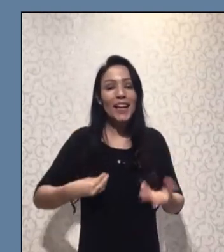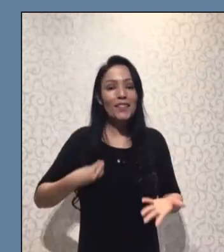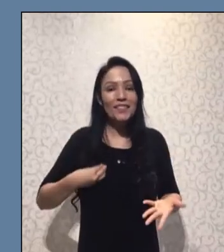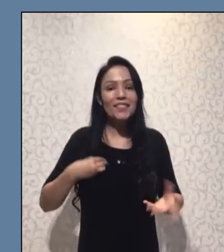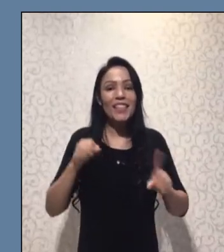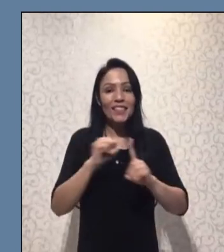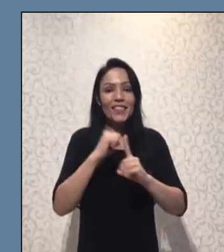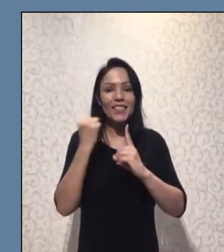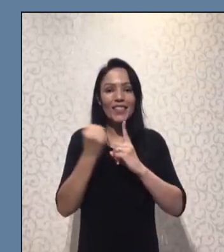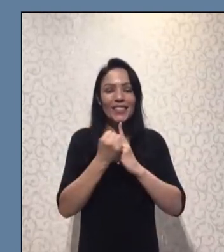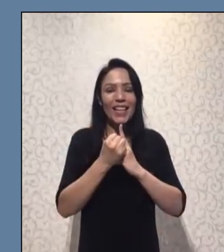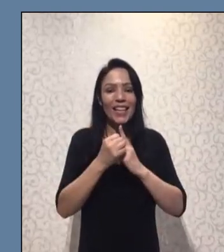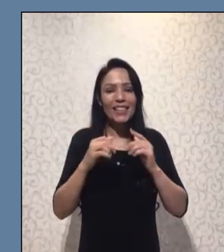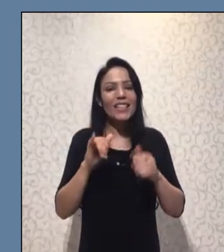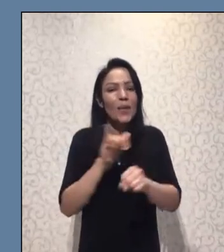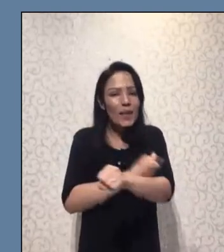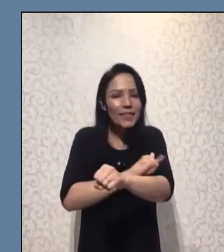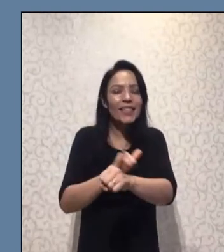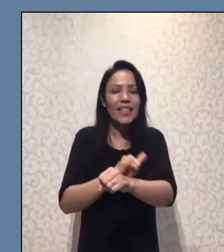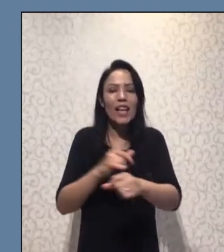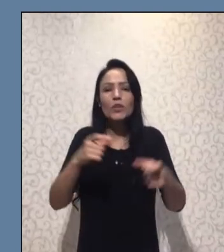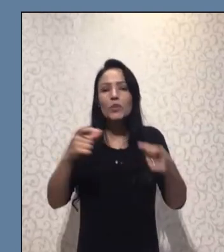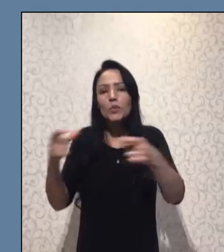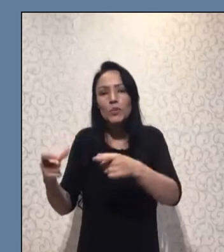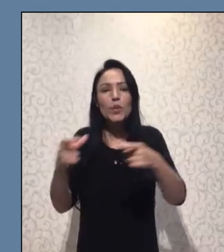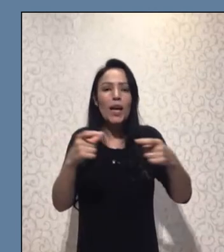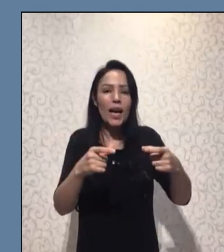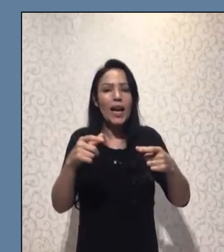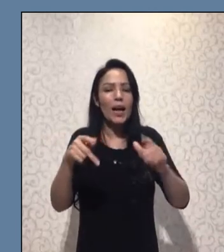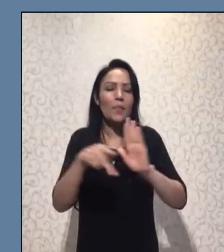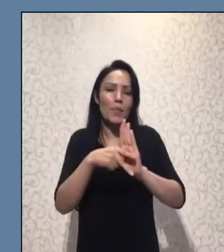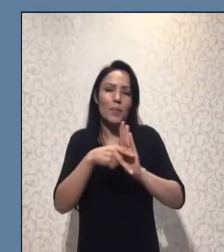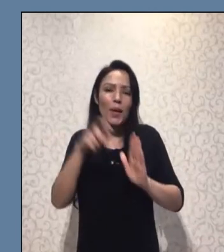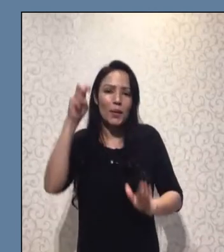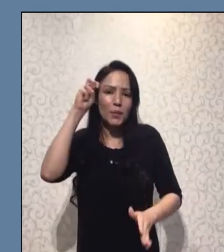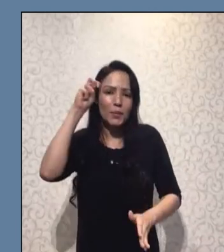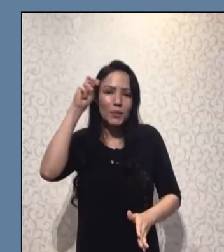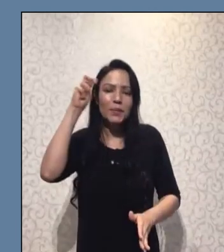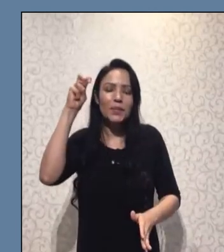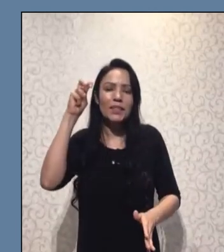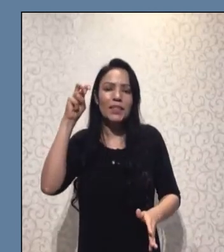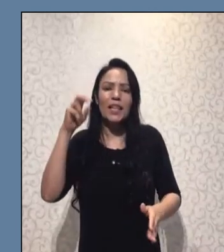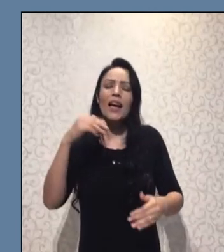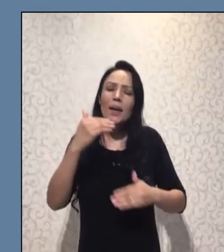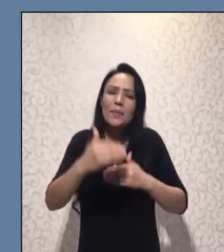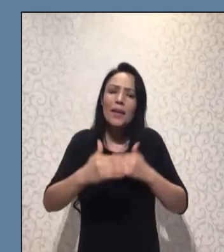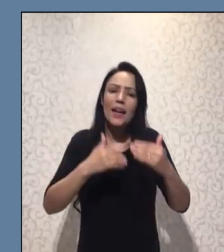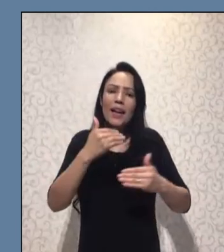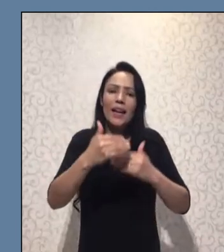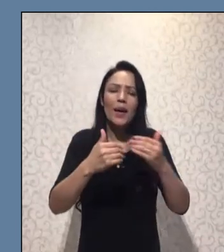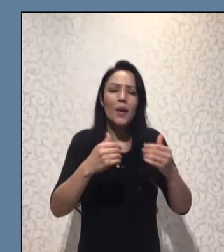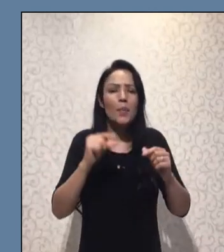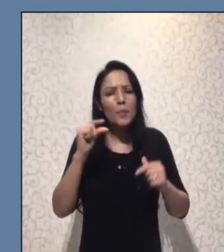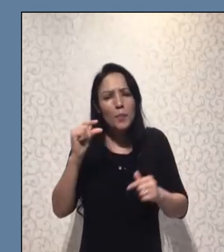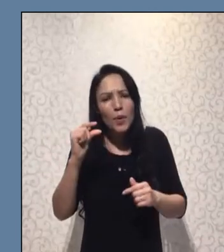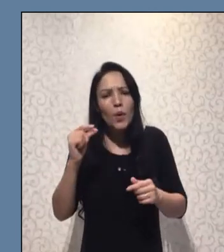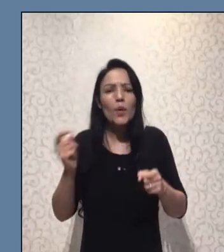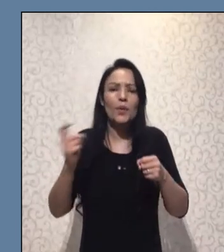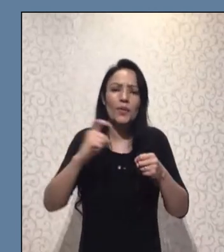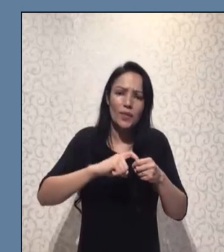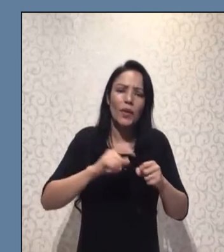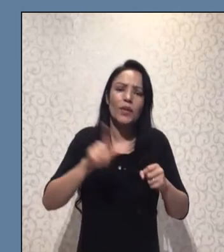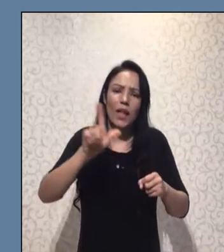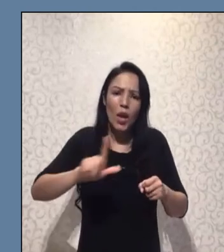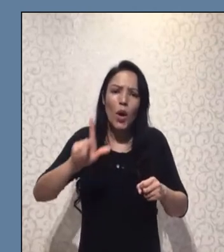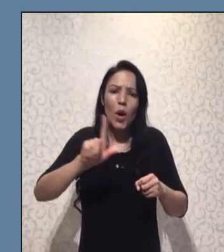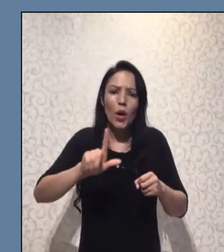espaços de cultura. Claro, né, estamos retomando aos poucos aí as convivências possíveis, as áreas econômicas têm um